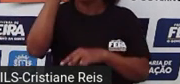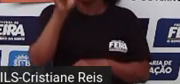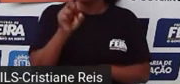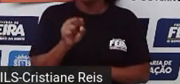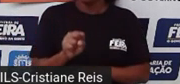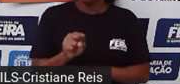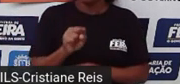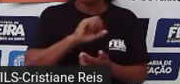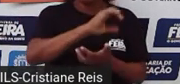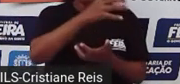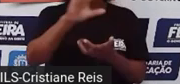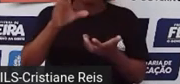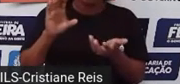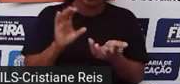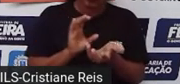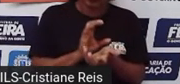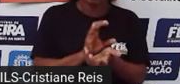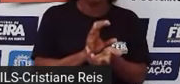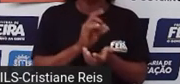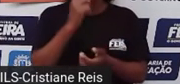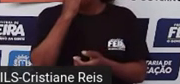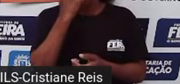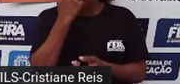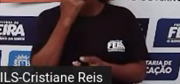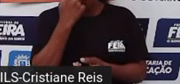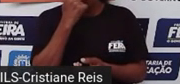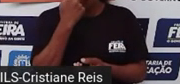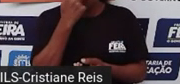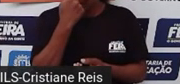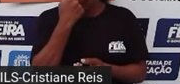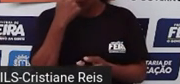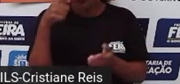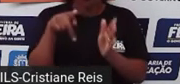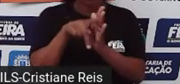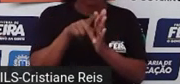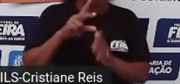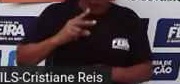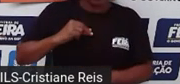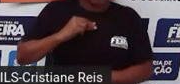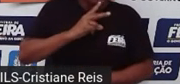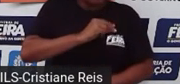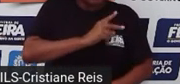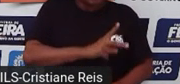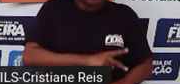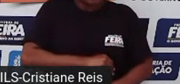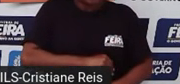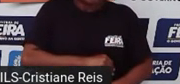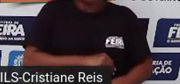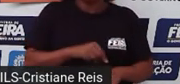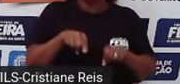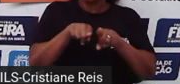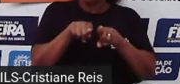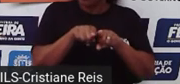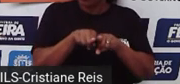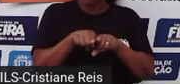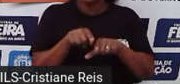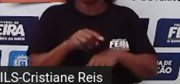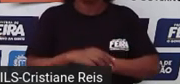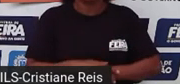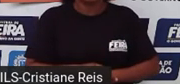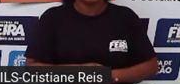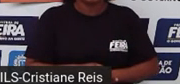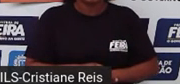E aí vai pegar a lei ainda vai pegar toda aquela região daí da China ou sul da China né